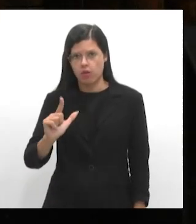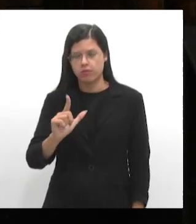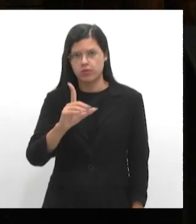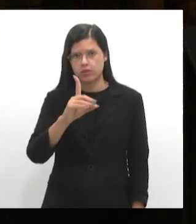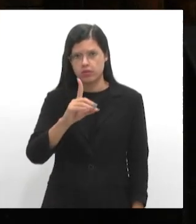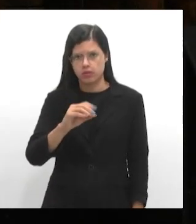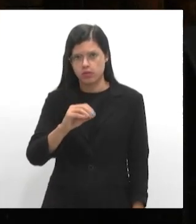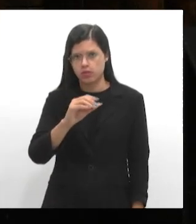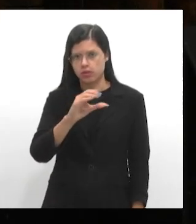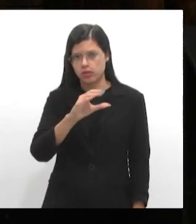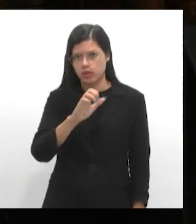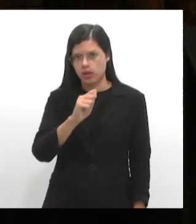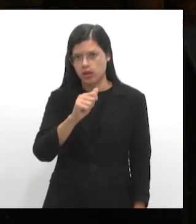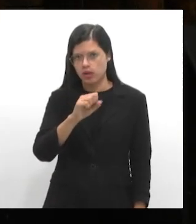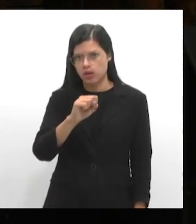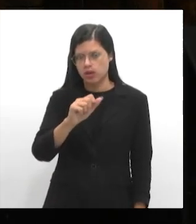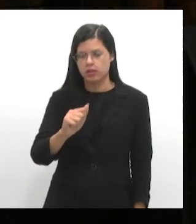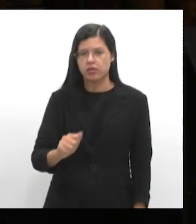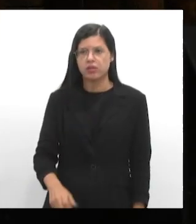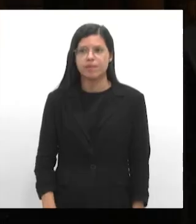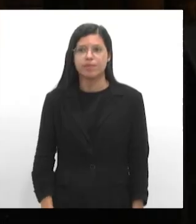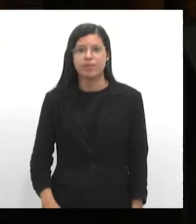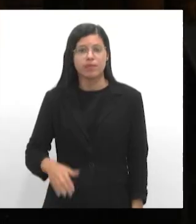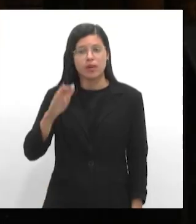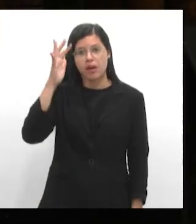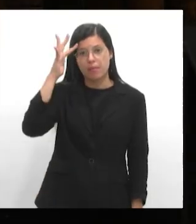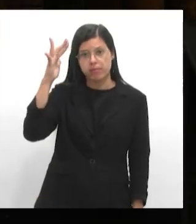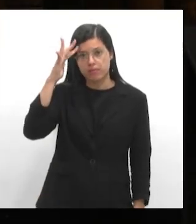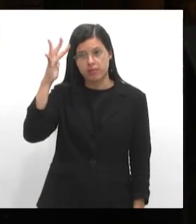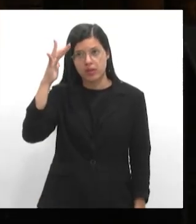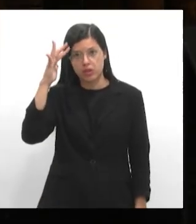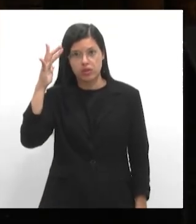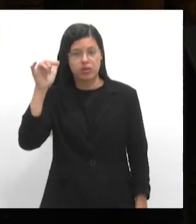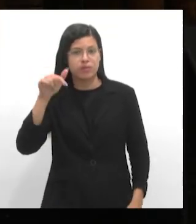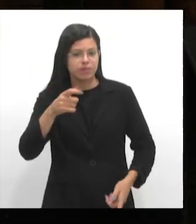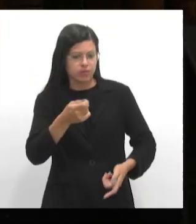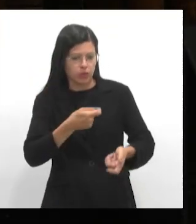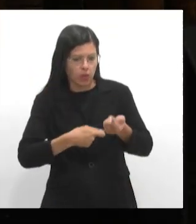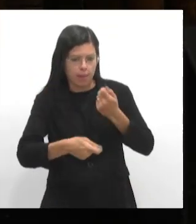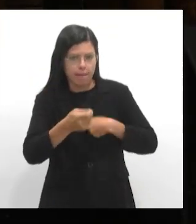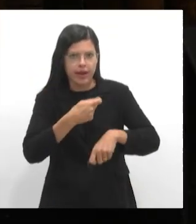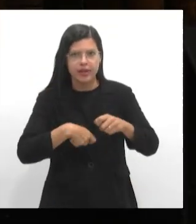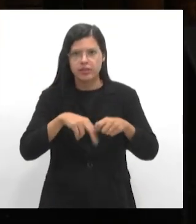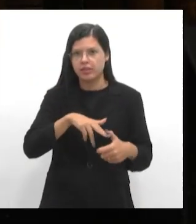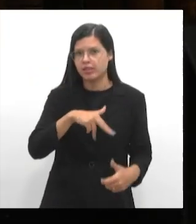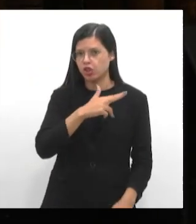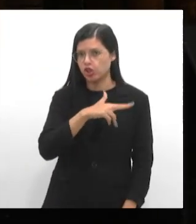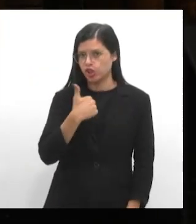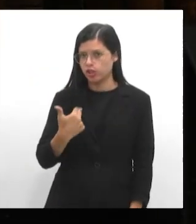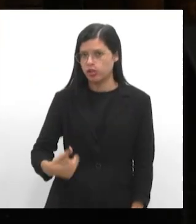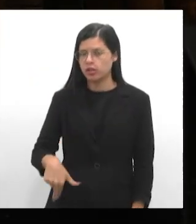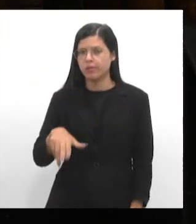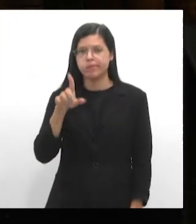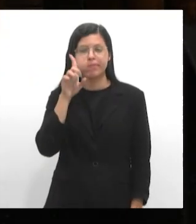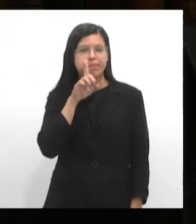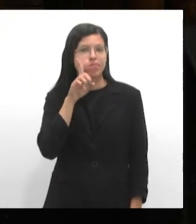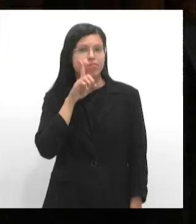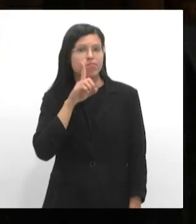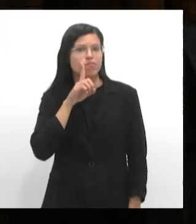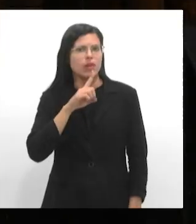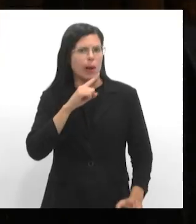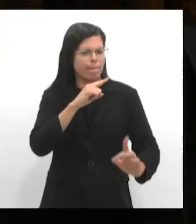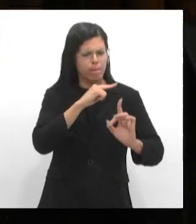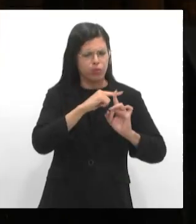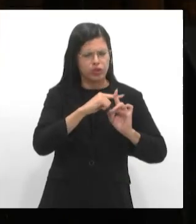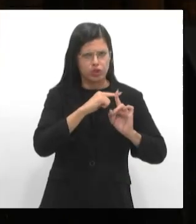Imagine, a balança comercial entre China e Estados Unidos era extremamente